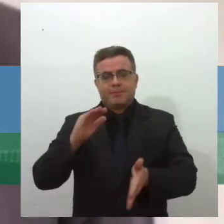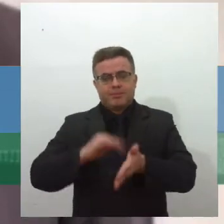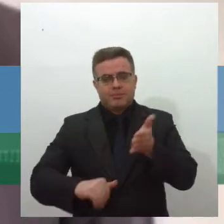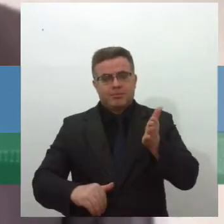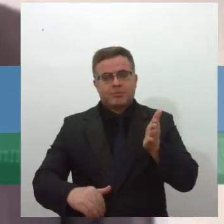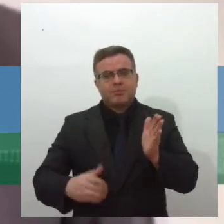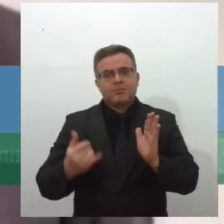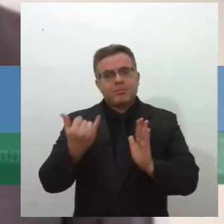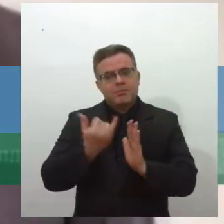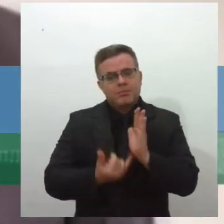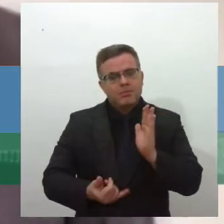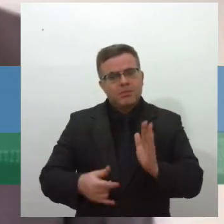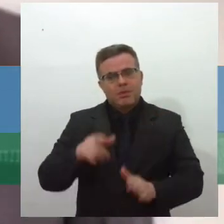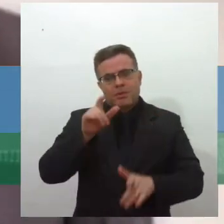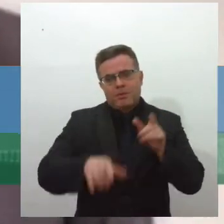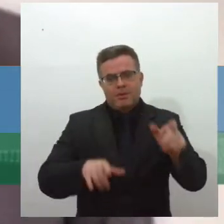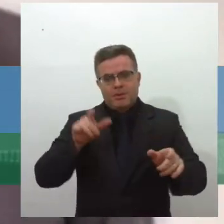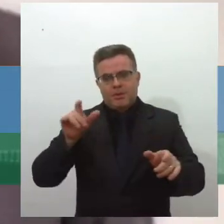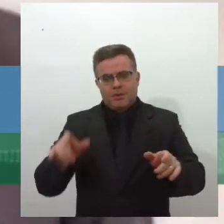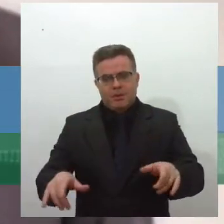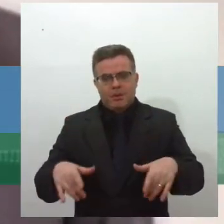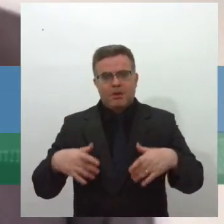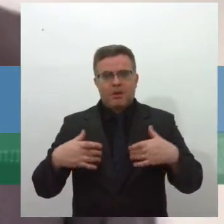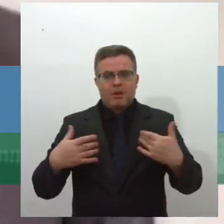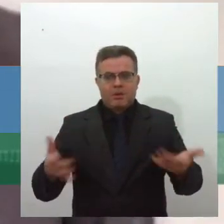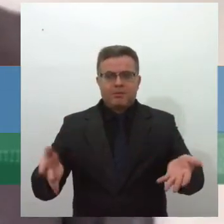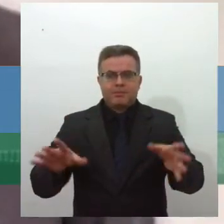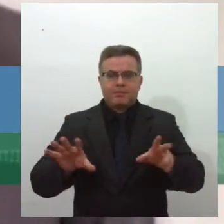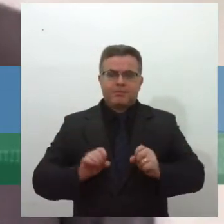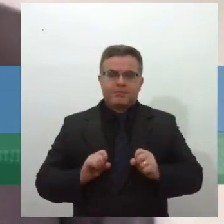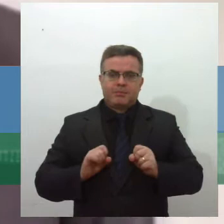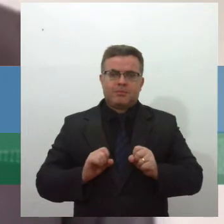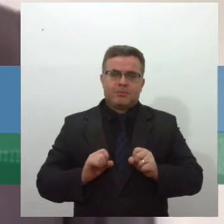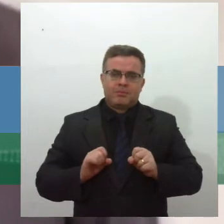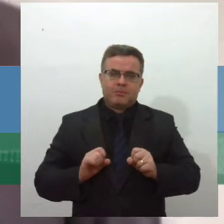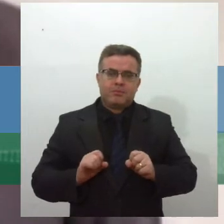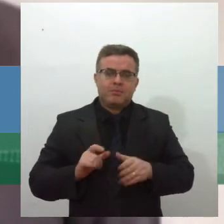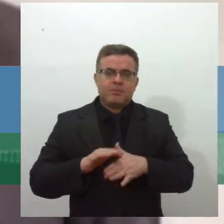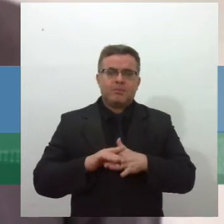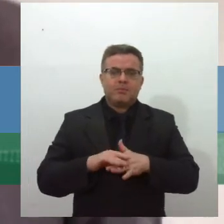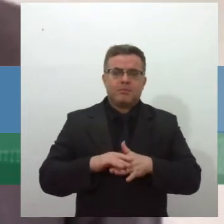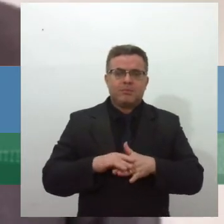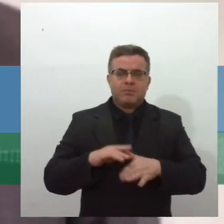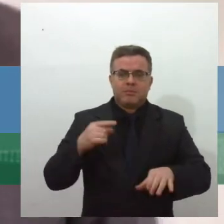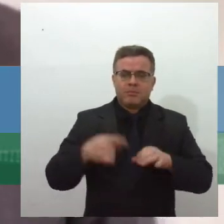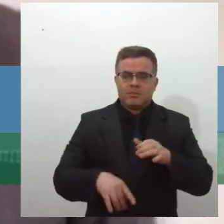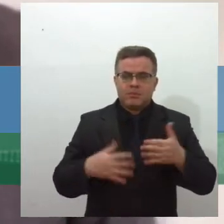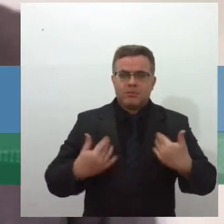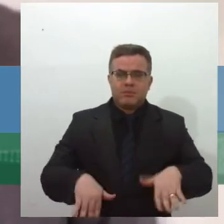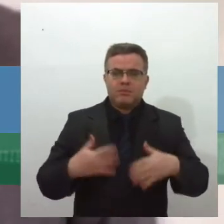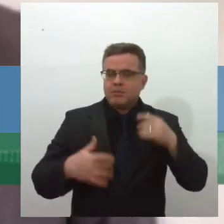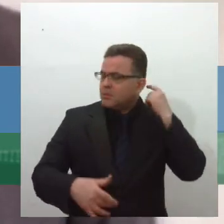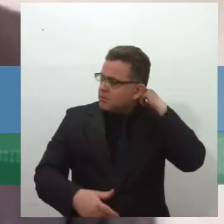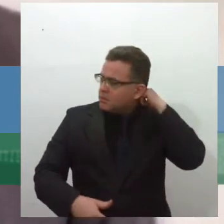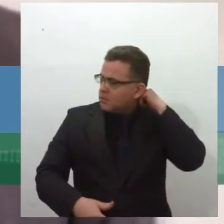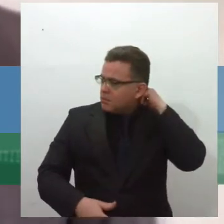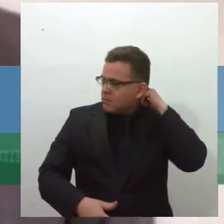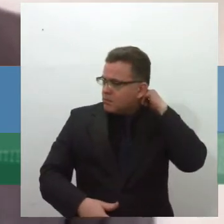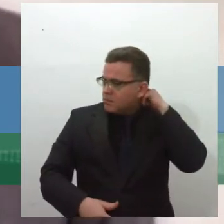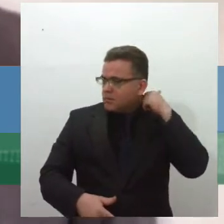renda para pessoas acometidas por moléstias graves, né? E esse projeto,